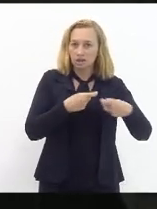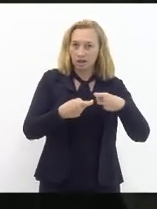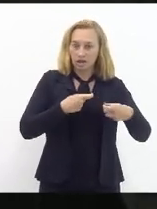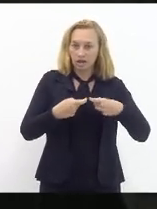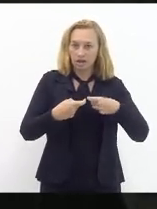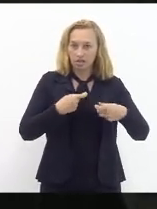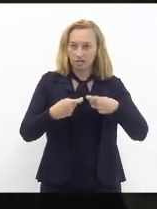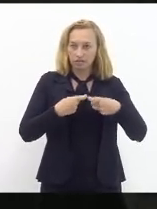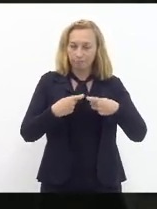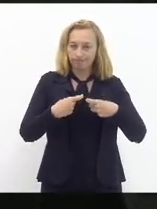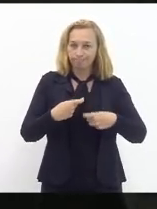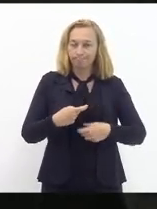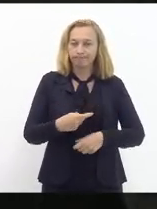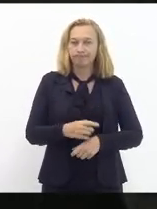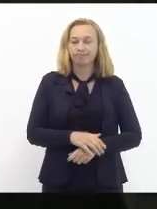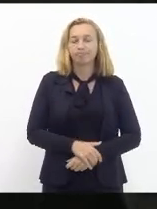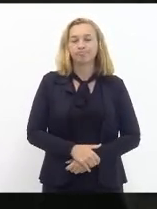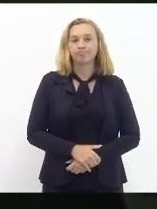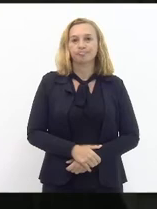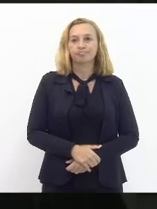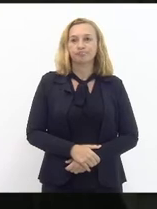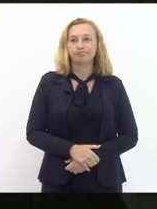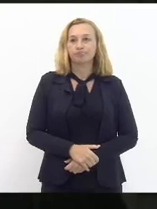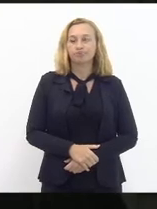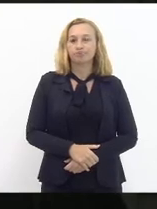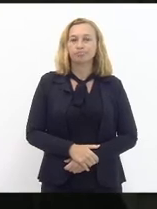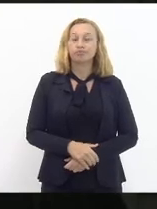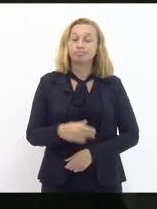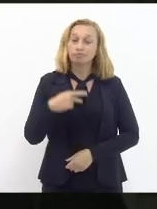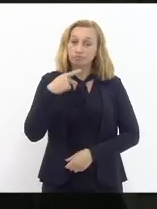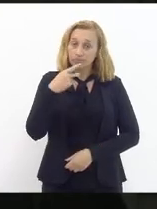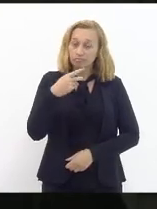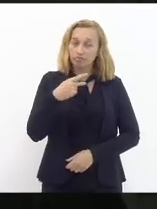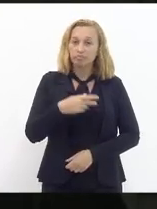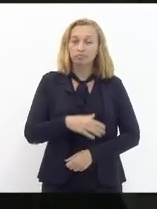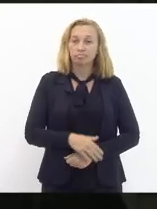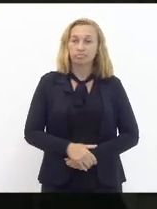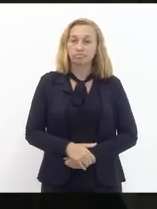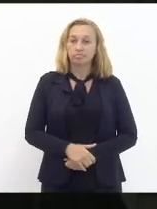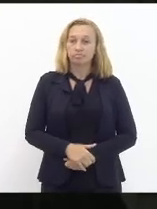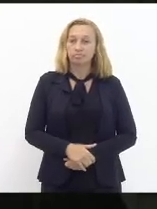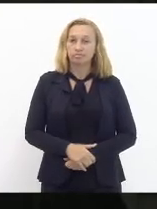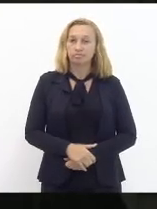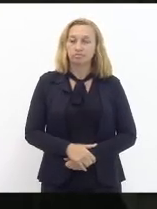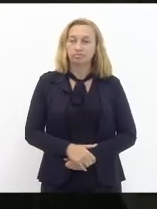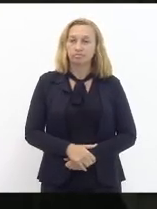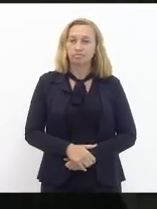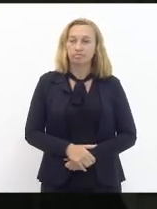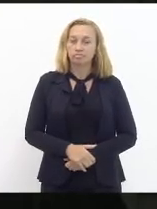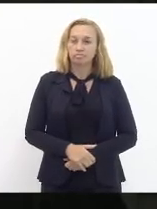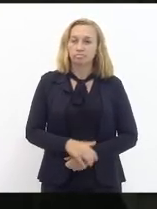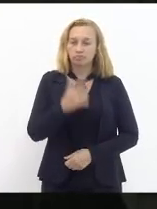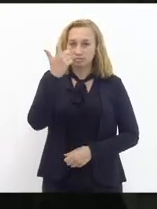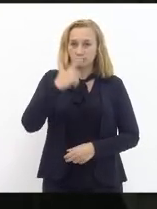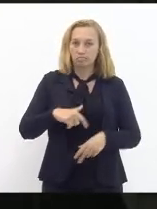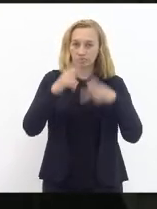insana, que me manifesto, como humanista que sou,